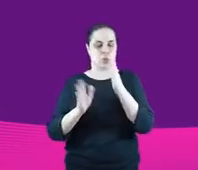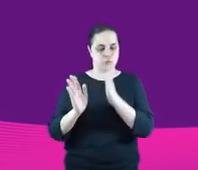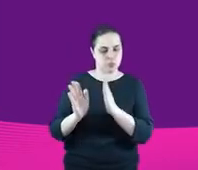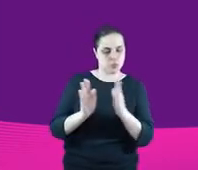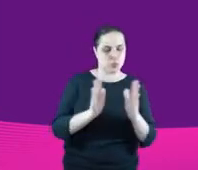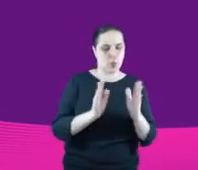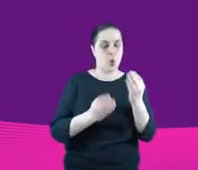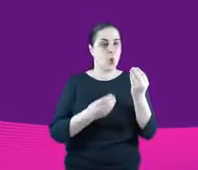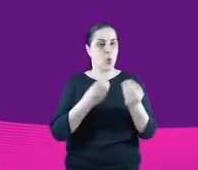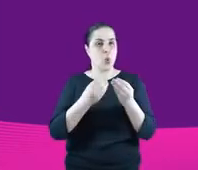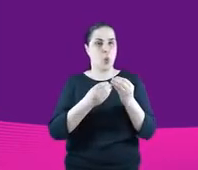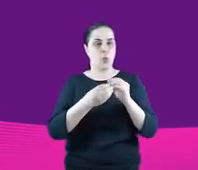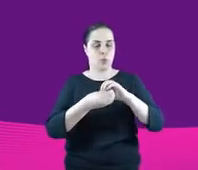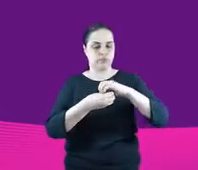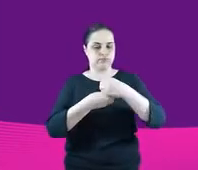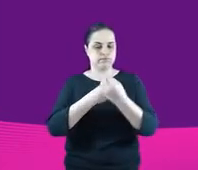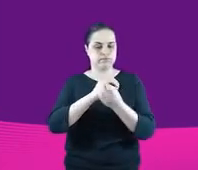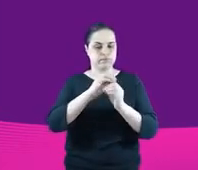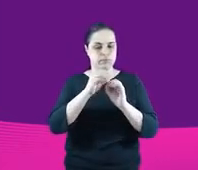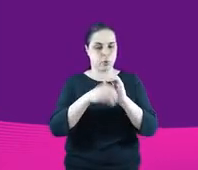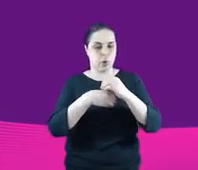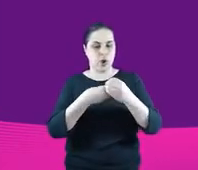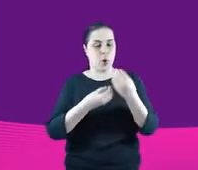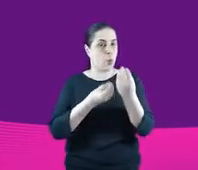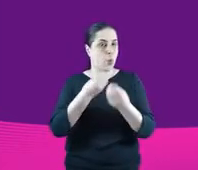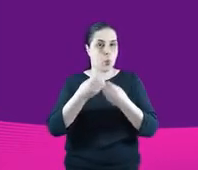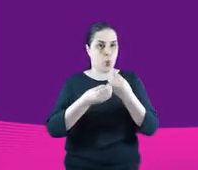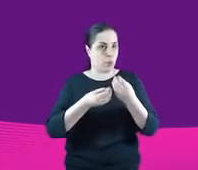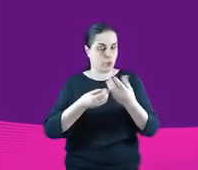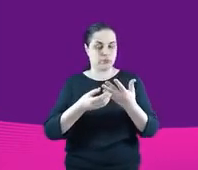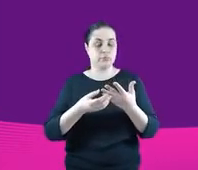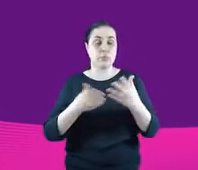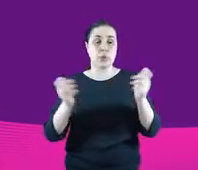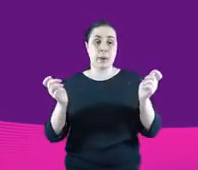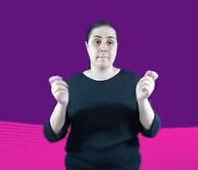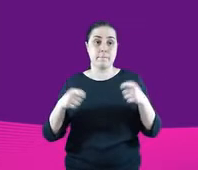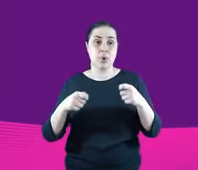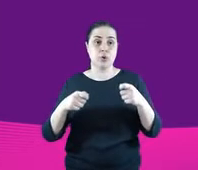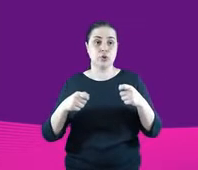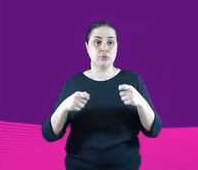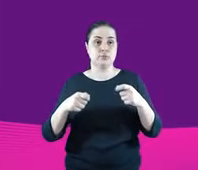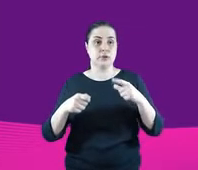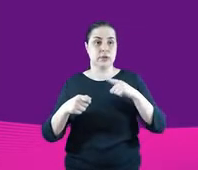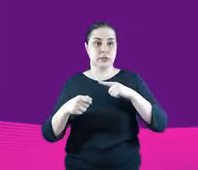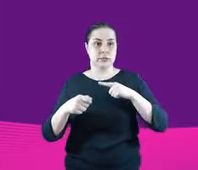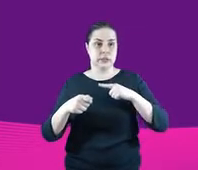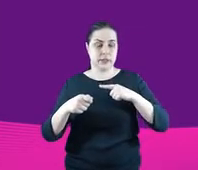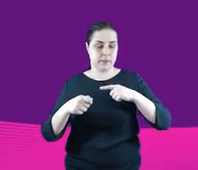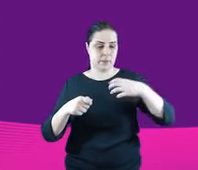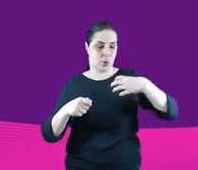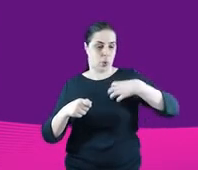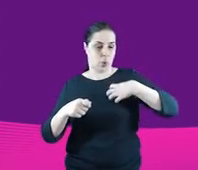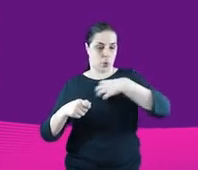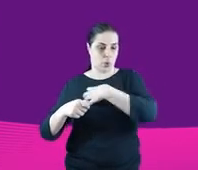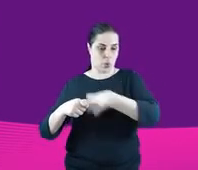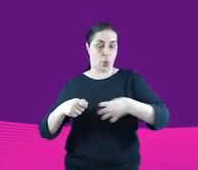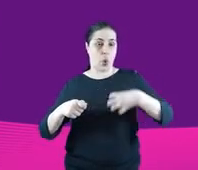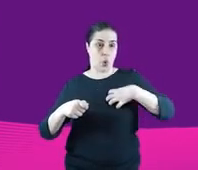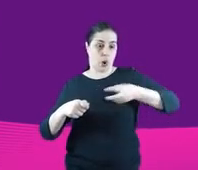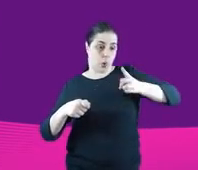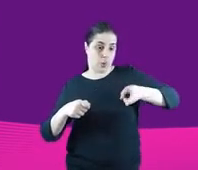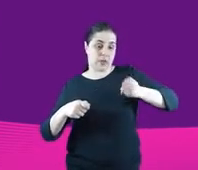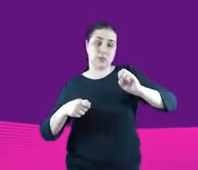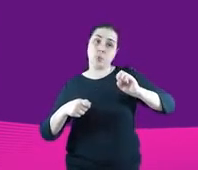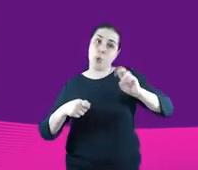essa recorrência pode ser local ou à distância, as metástases, né? A história e o exame clínico são os